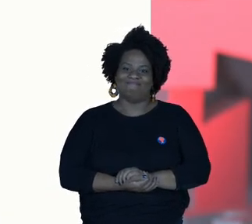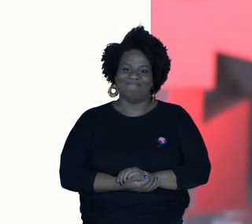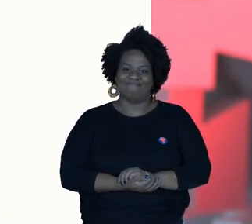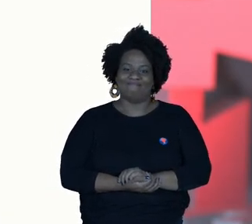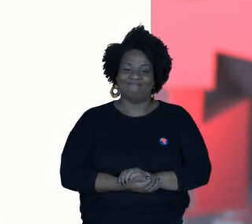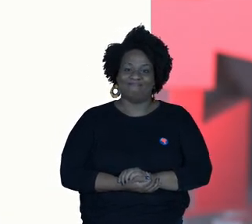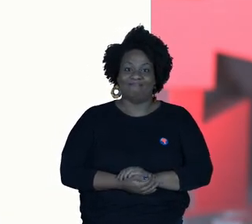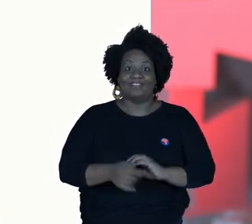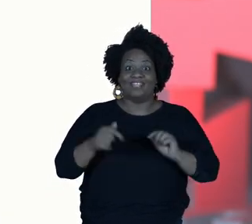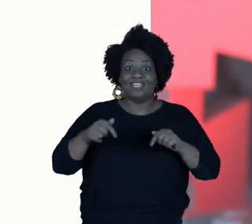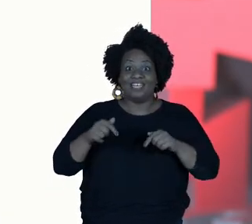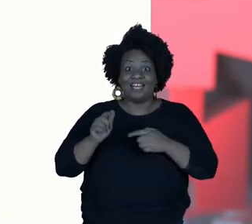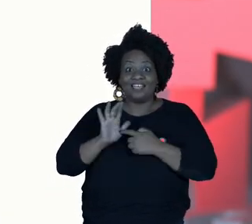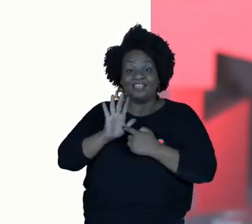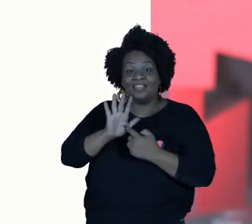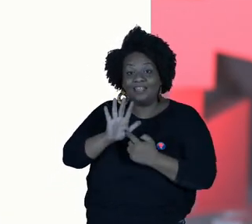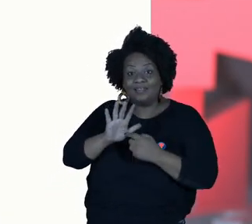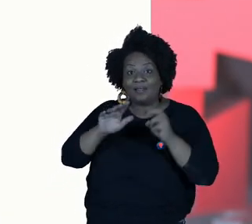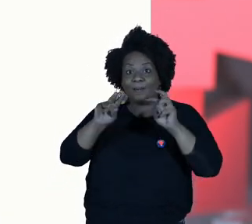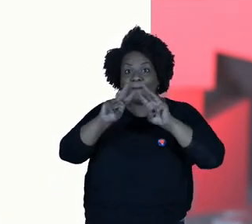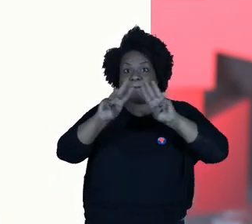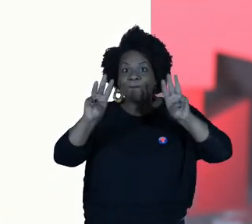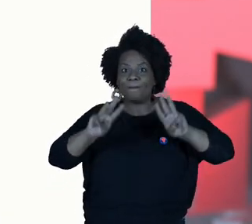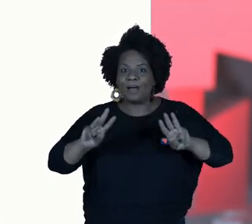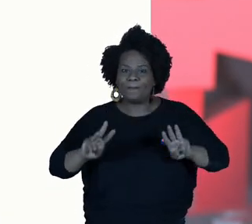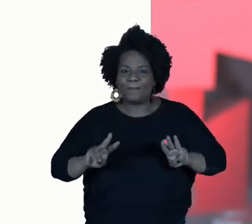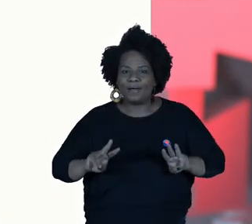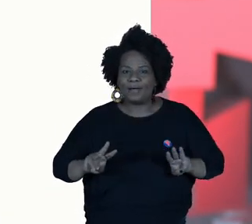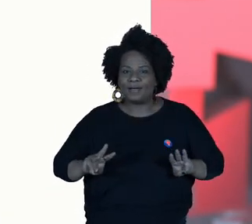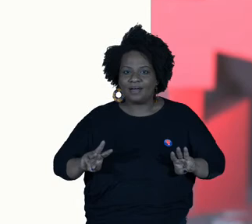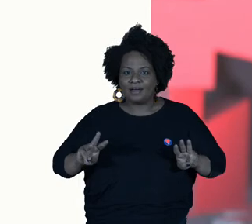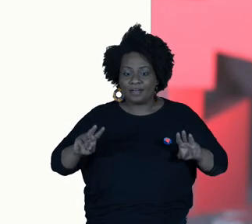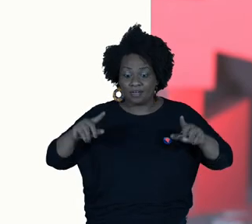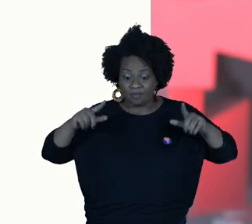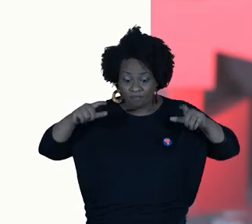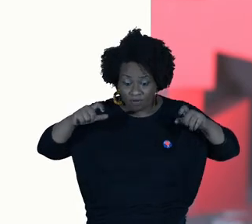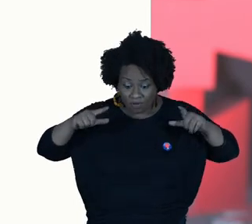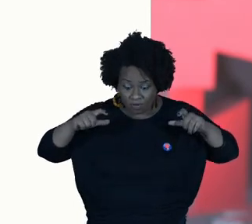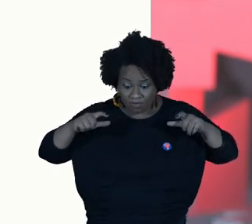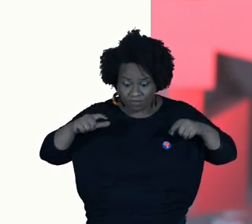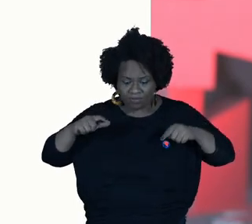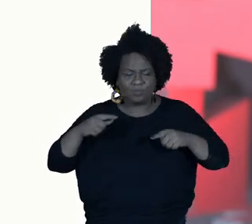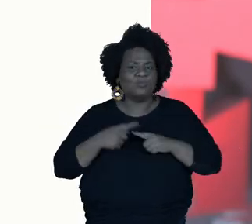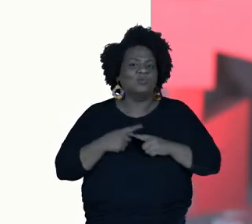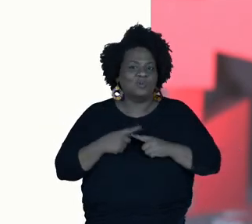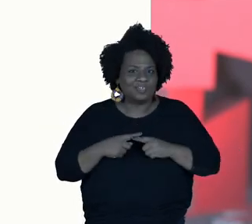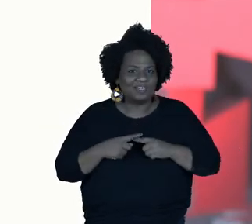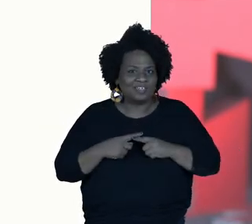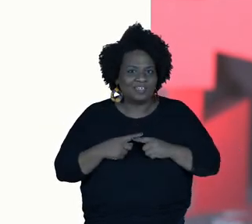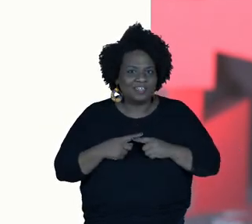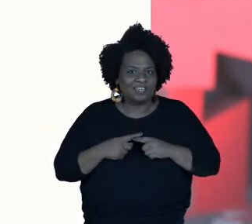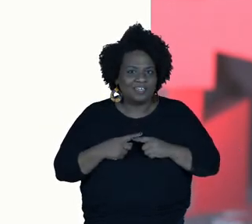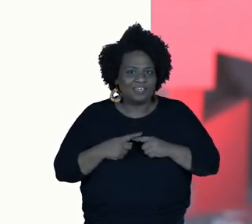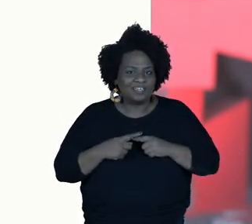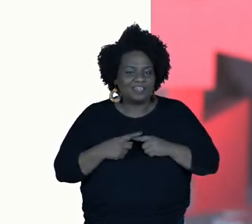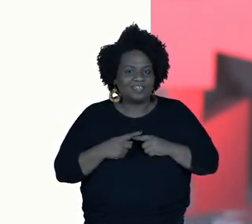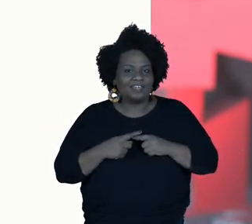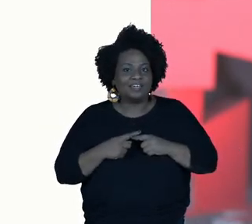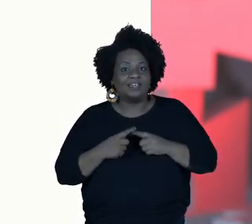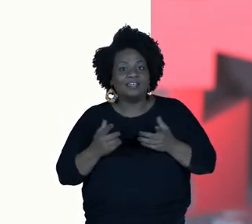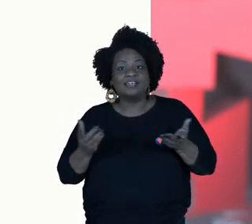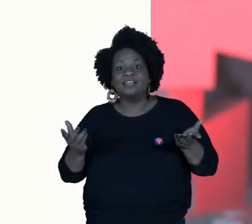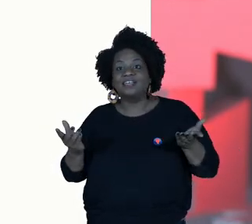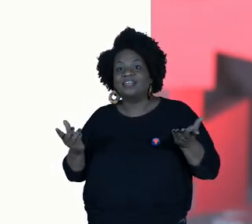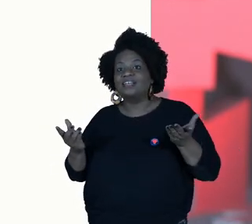E aqui eu trouxe um mapa não, foto aérea, né, de Morrinhos. Por que eu trouxe? Porque